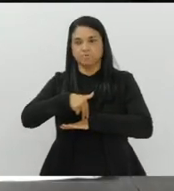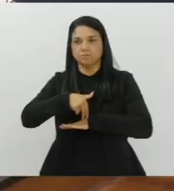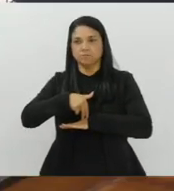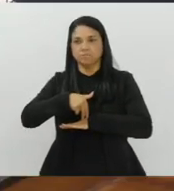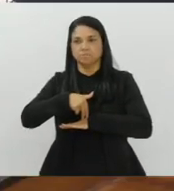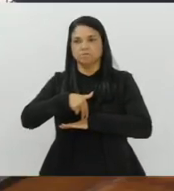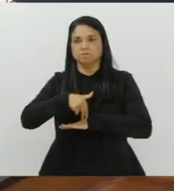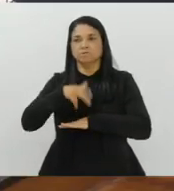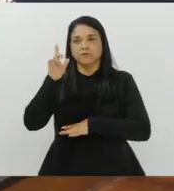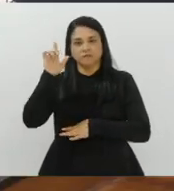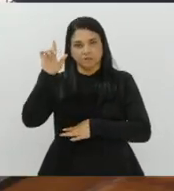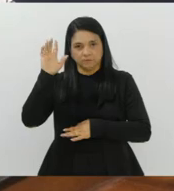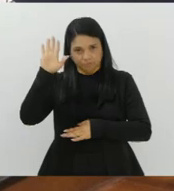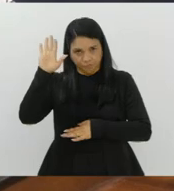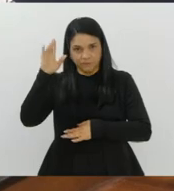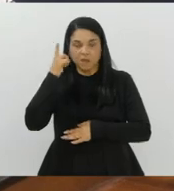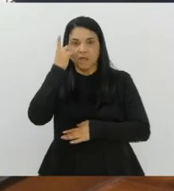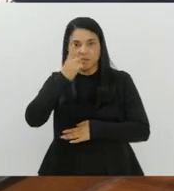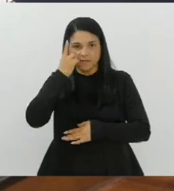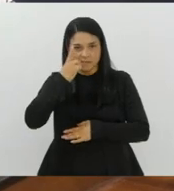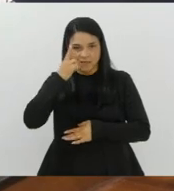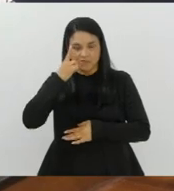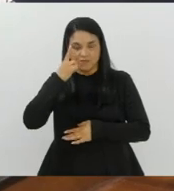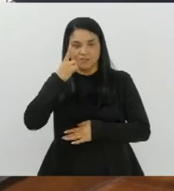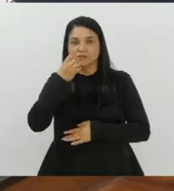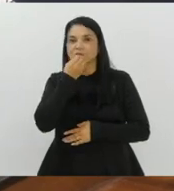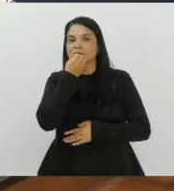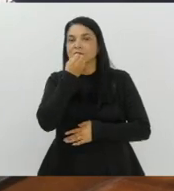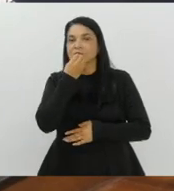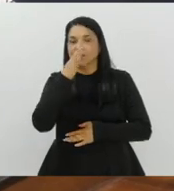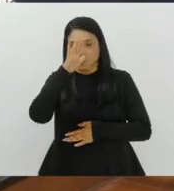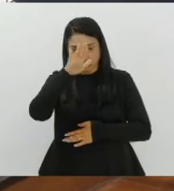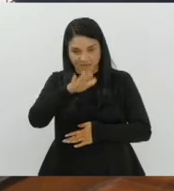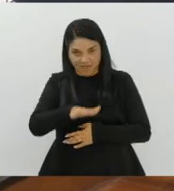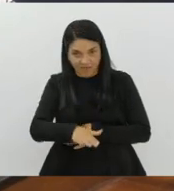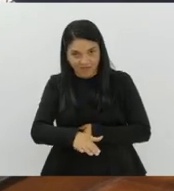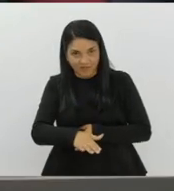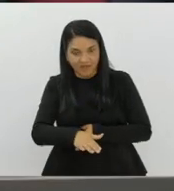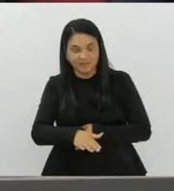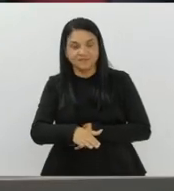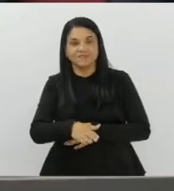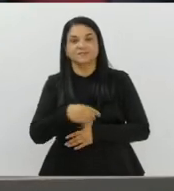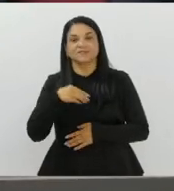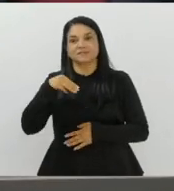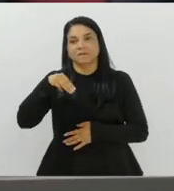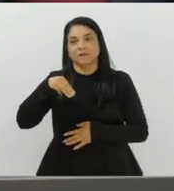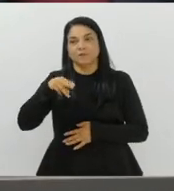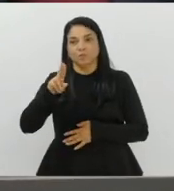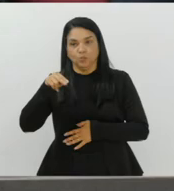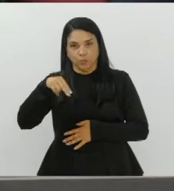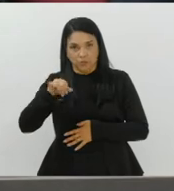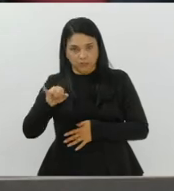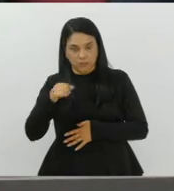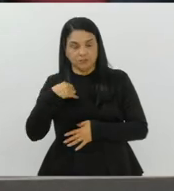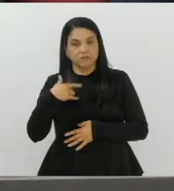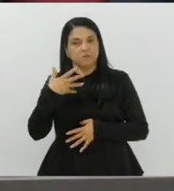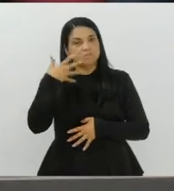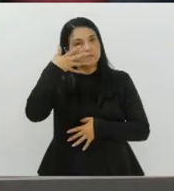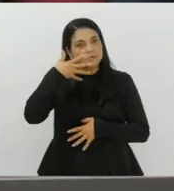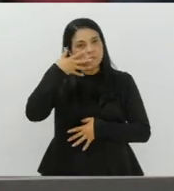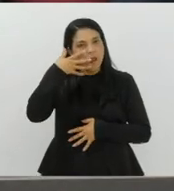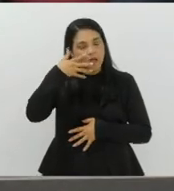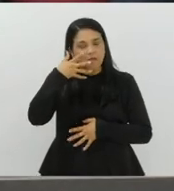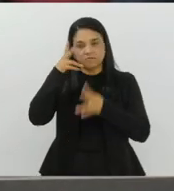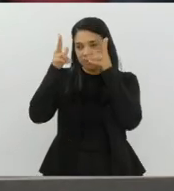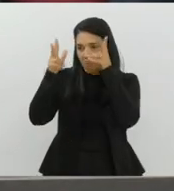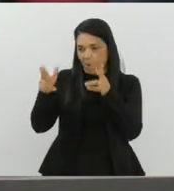Para dar início, boa tarde a todos. Eu queria fazer das minhas palavras as palavras